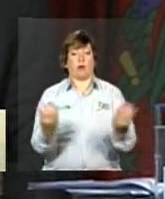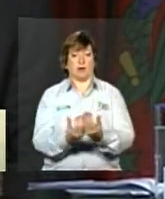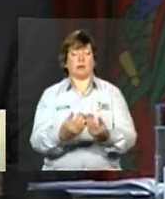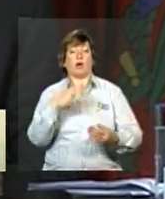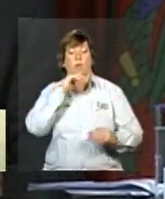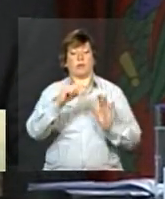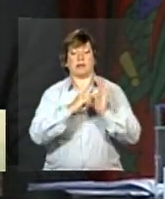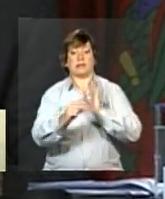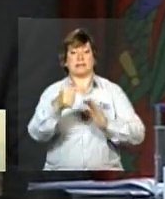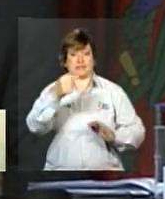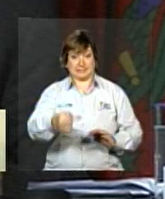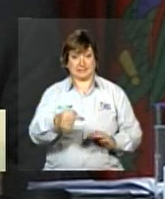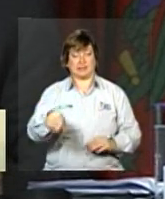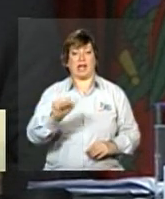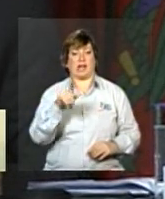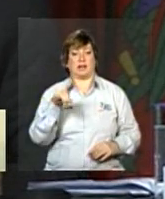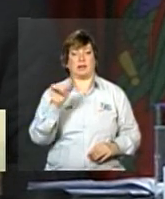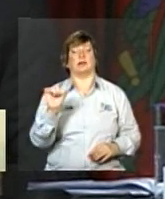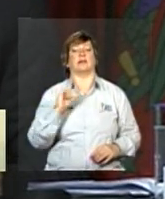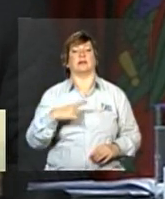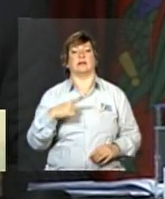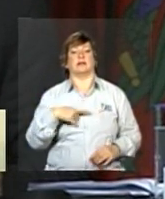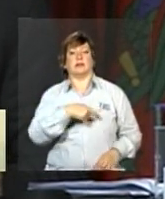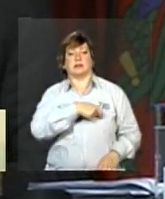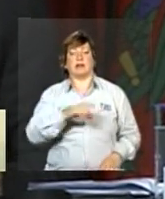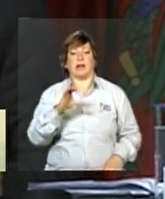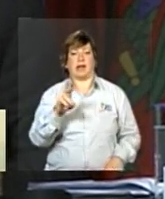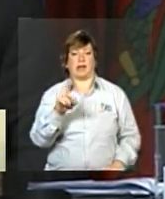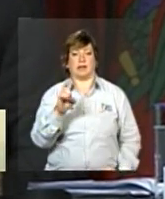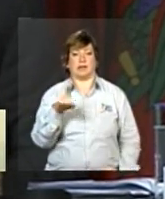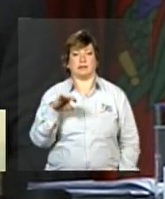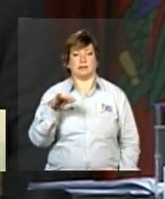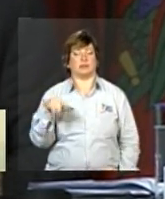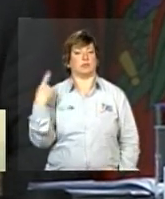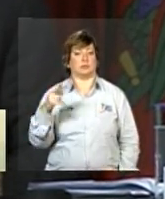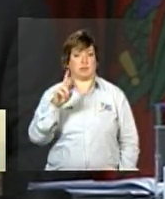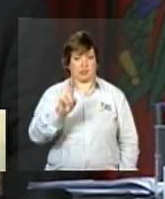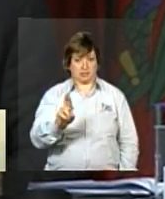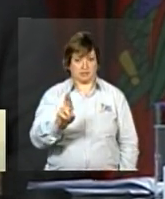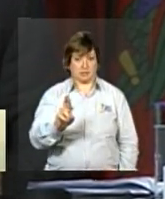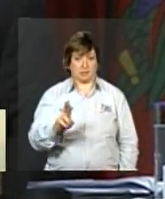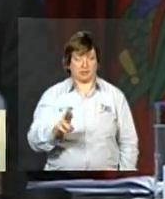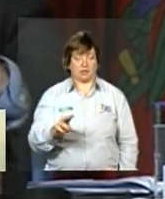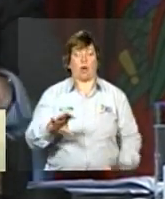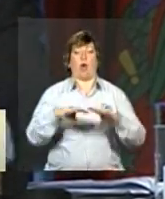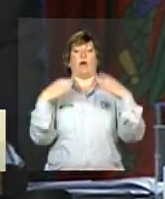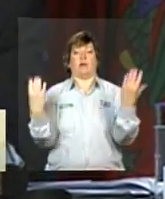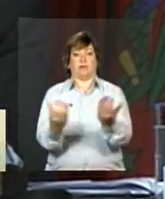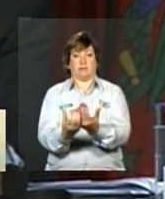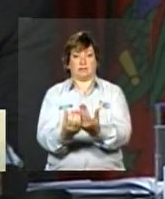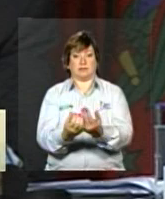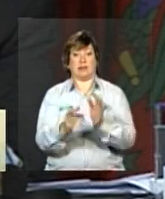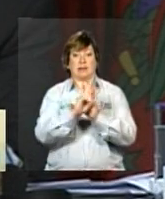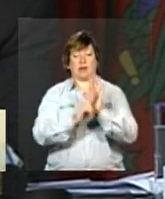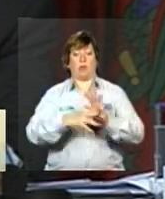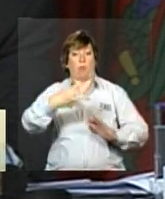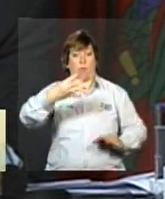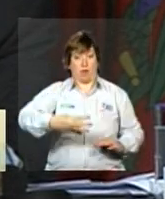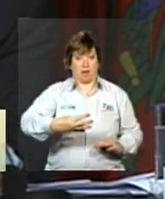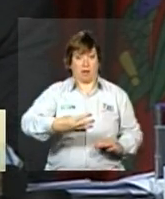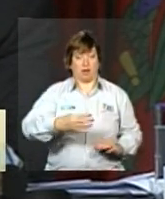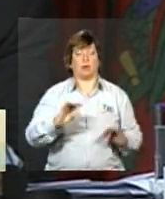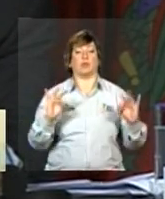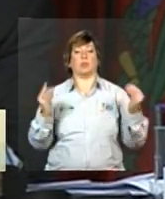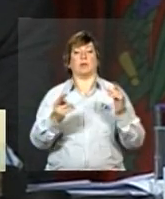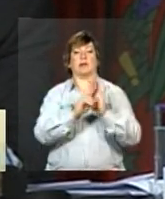item 7 da agenda intitulado Credenciais dos Representantes da conferência. Regra 4 das